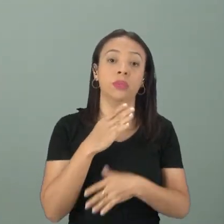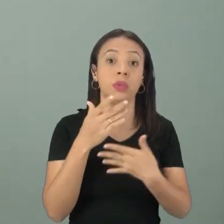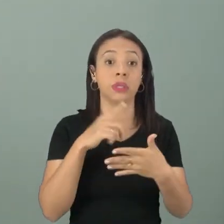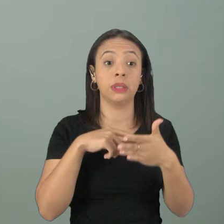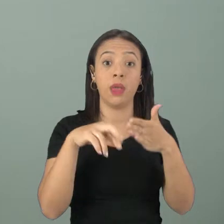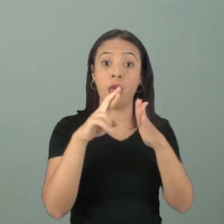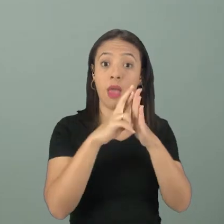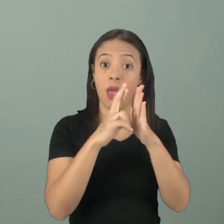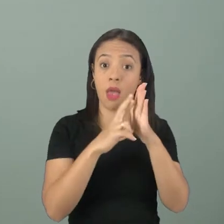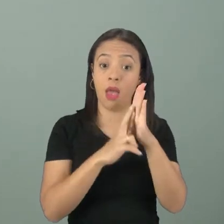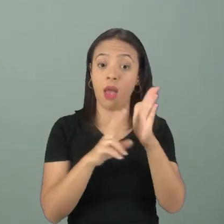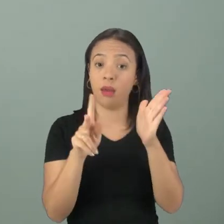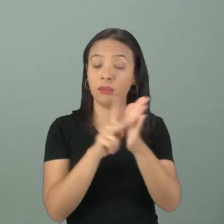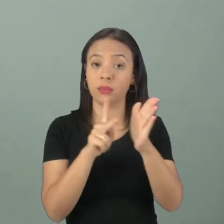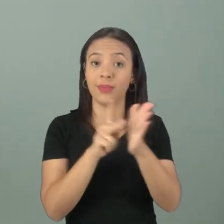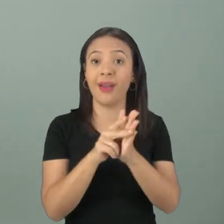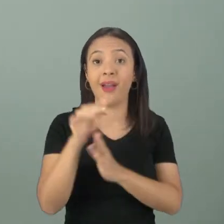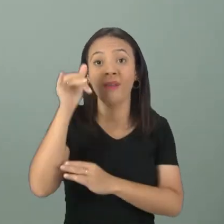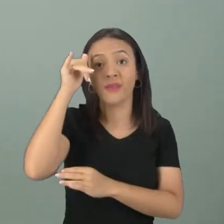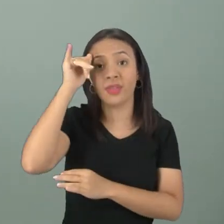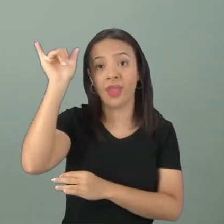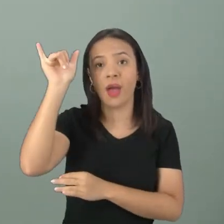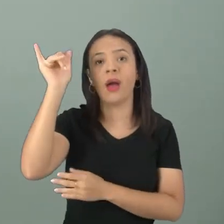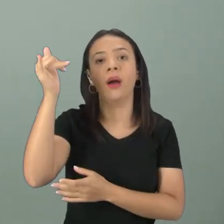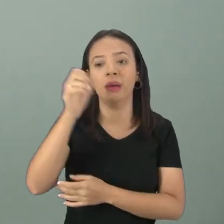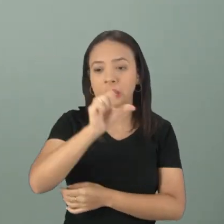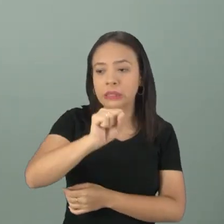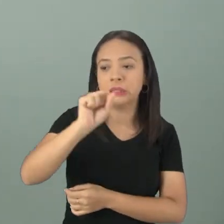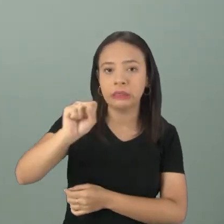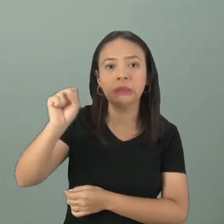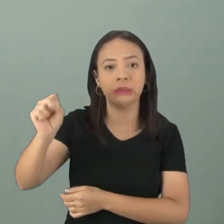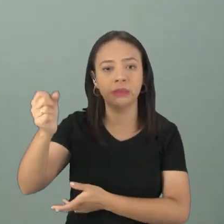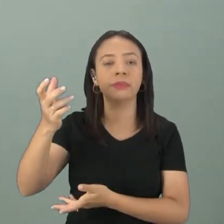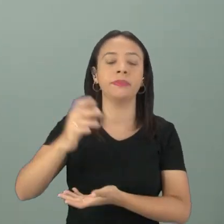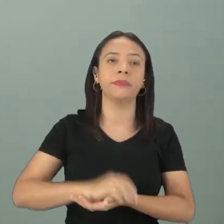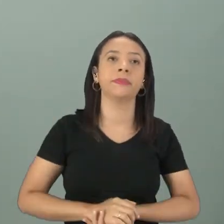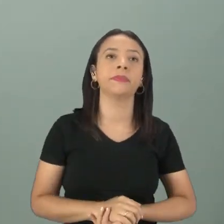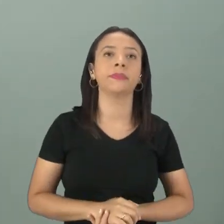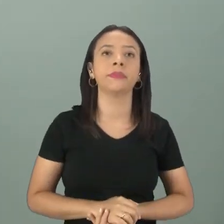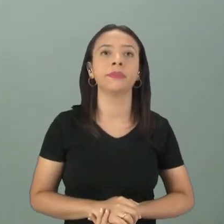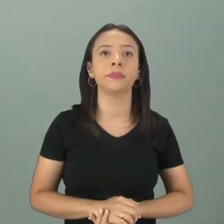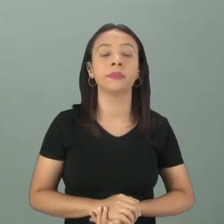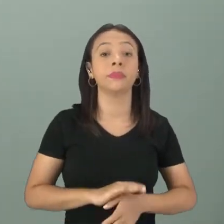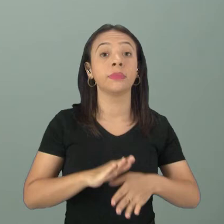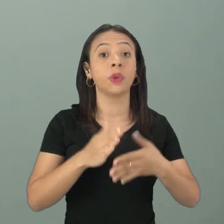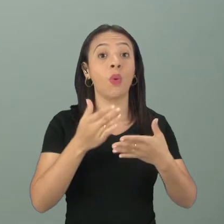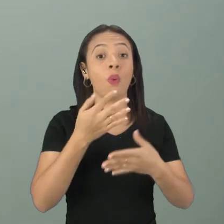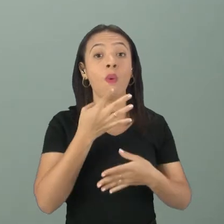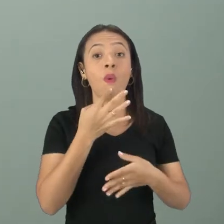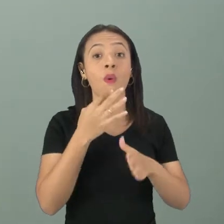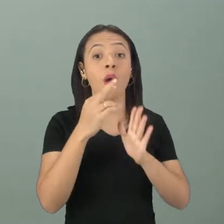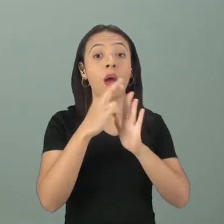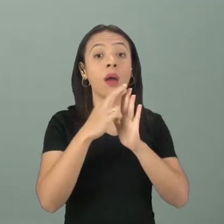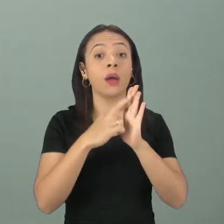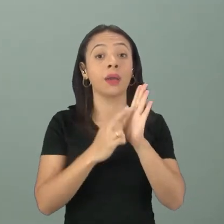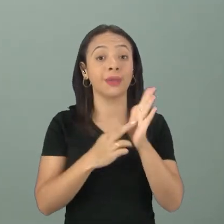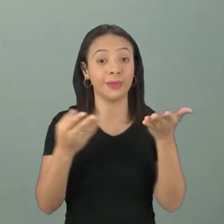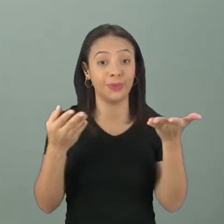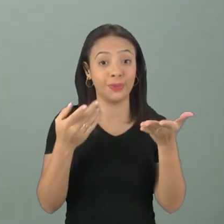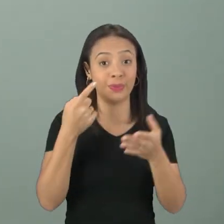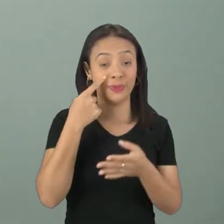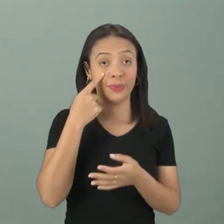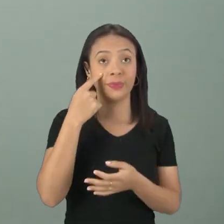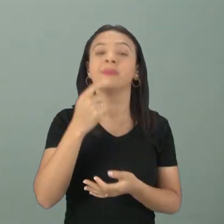algumas regrinhas exatamente para evitar esse tipo de coisa. Então, vamos conhecer essas regrinhas? Acompanhem